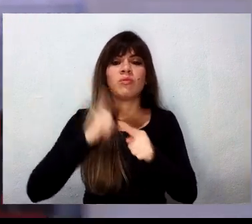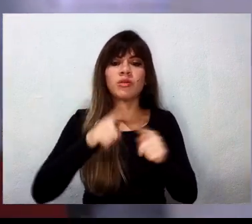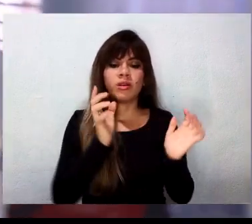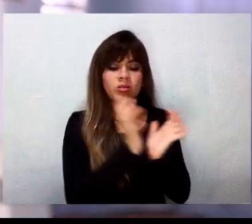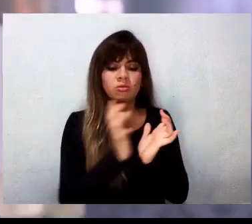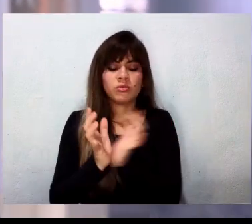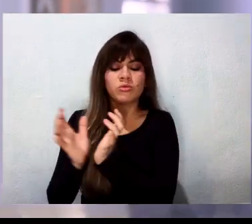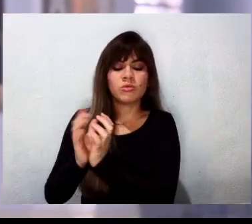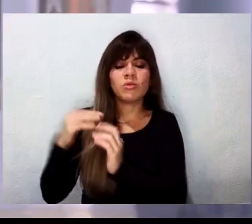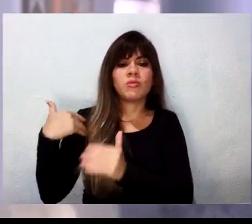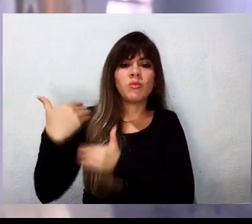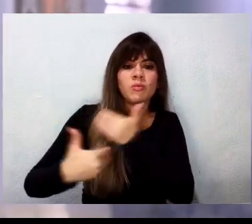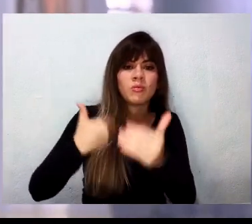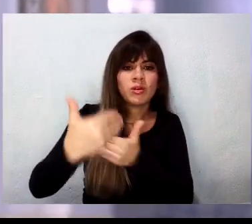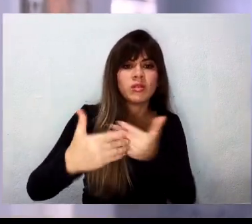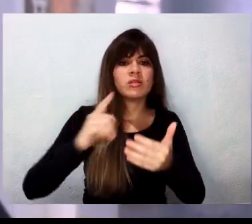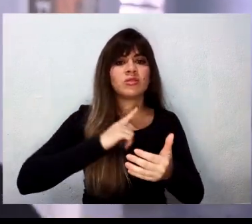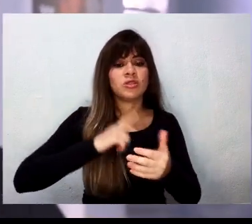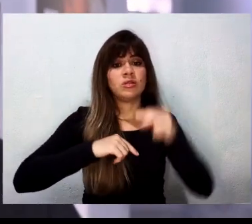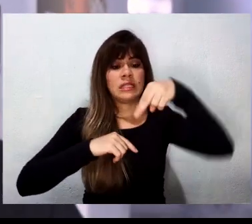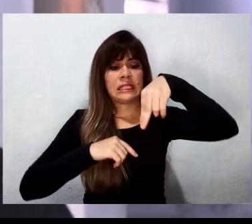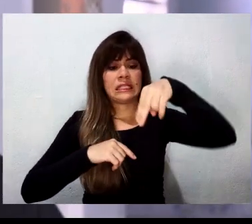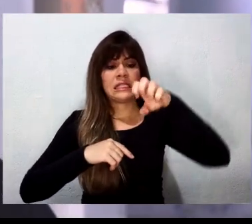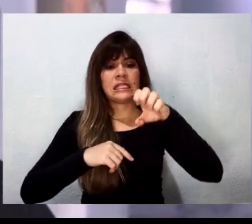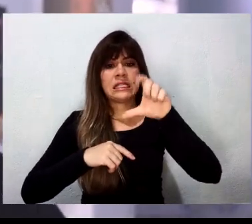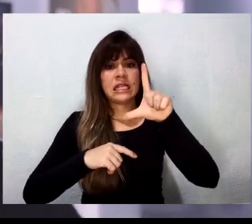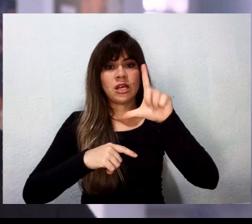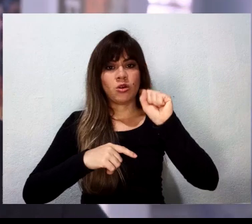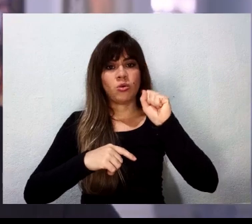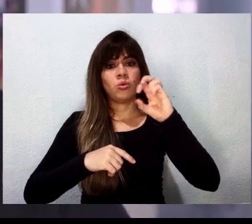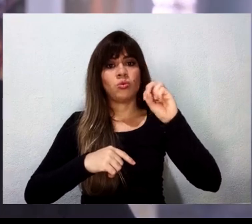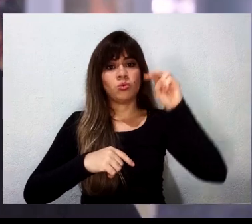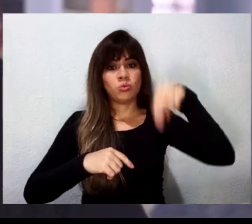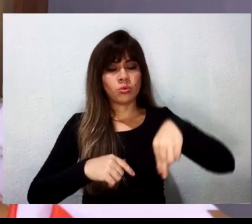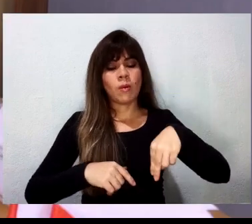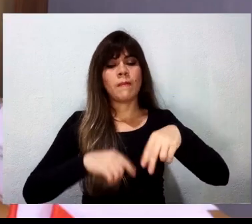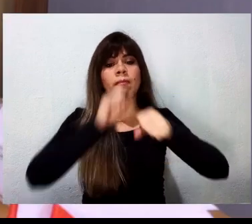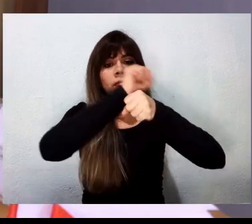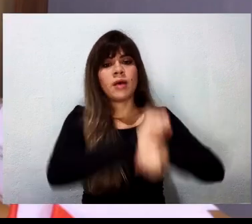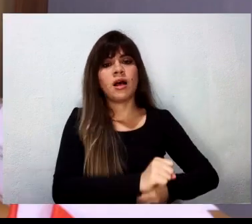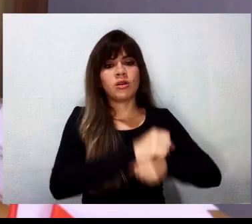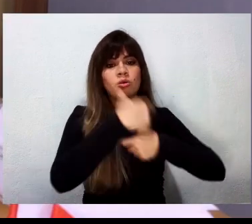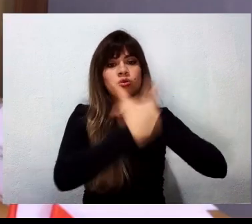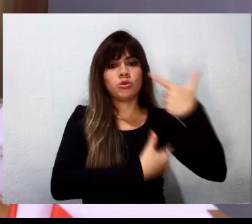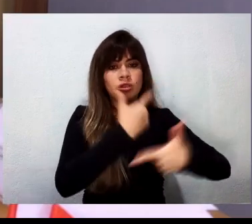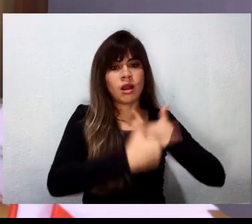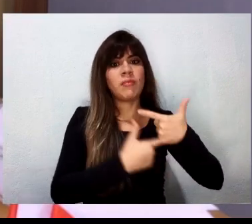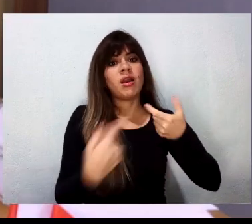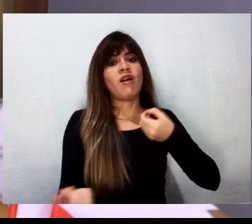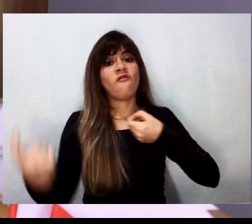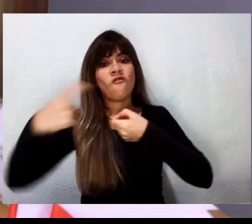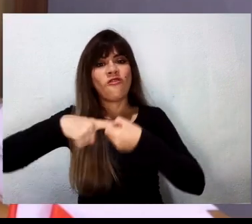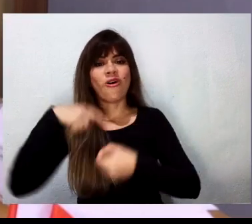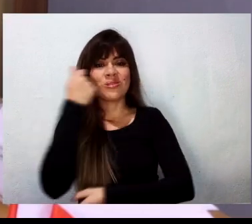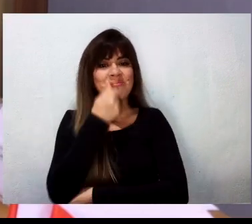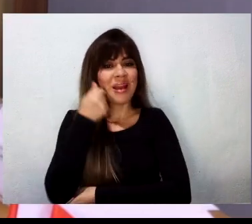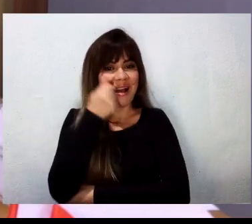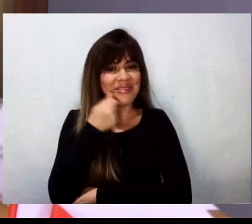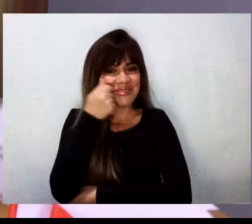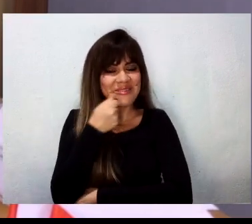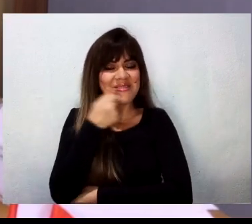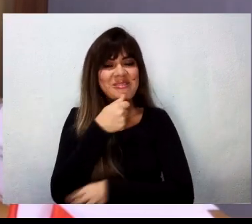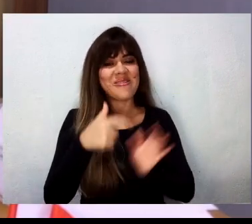processos que o grupo tinha realizado. O Nelson, nesse momento, deixa a direção dos trabalhos e retorna pra cena como